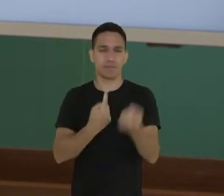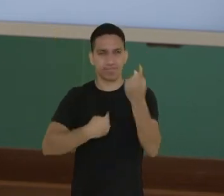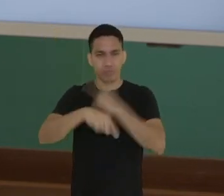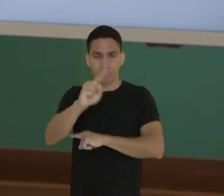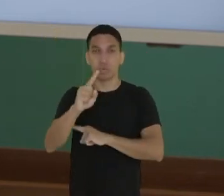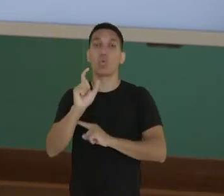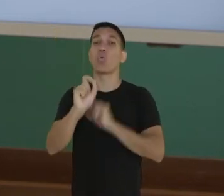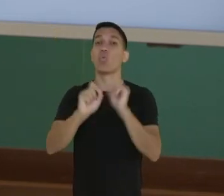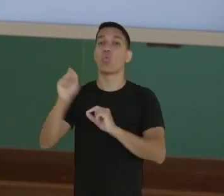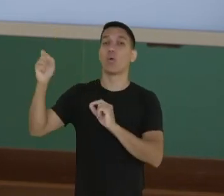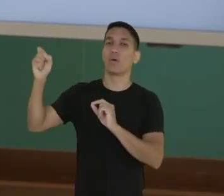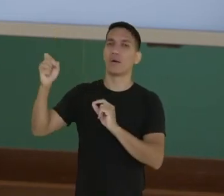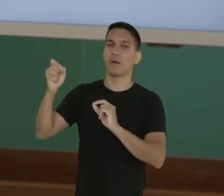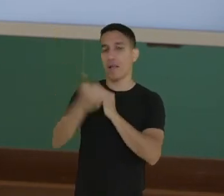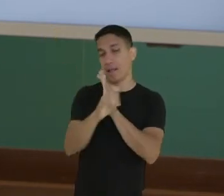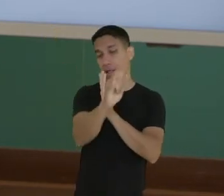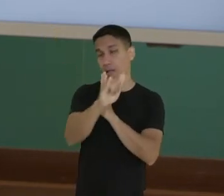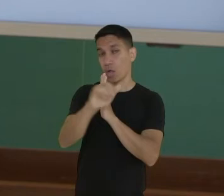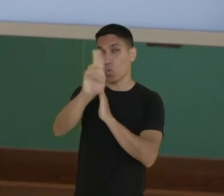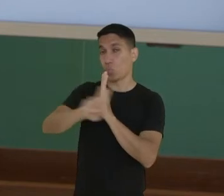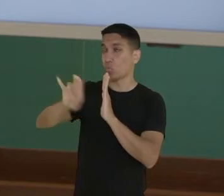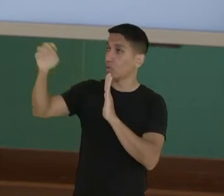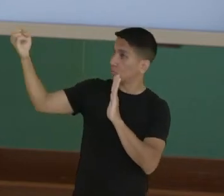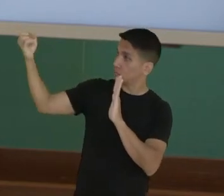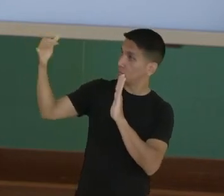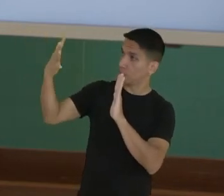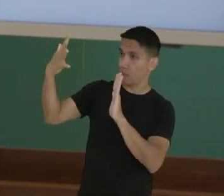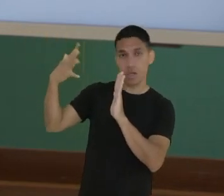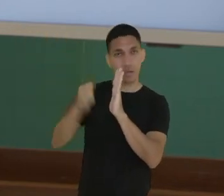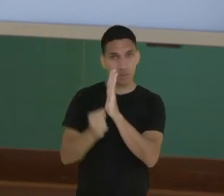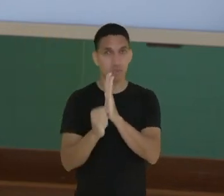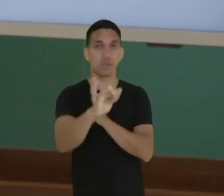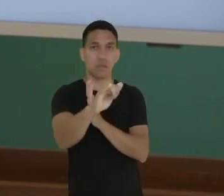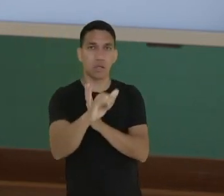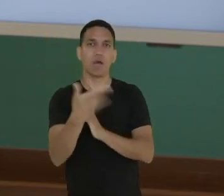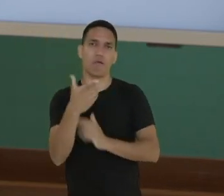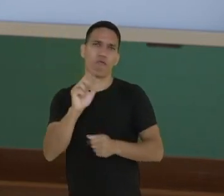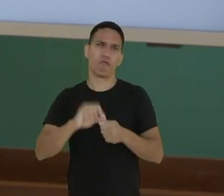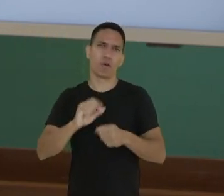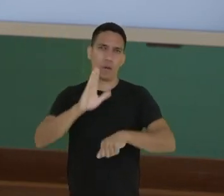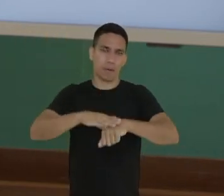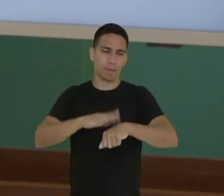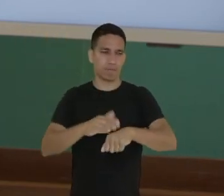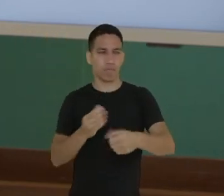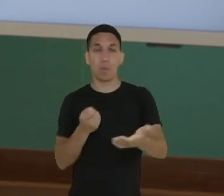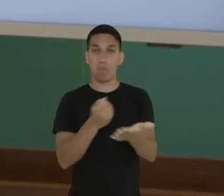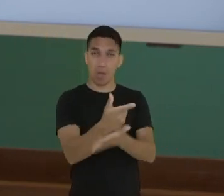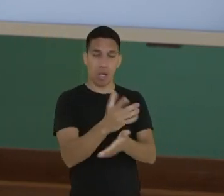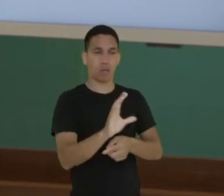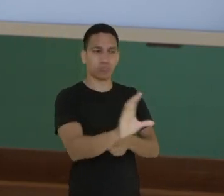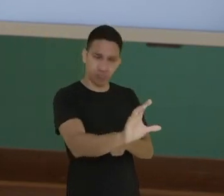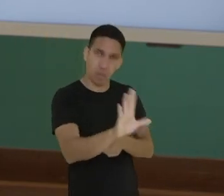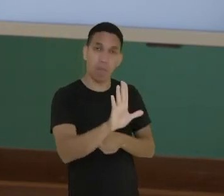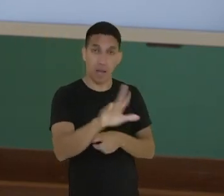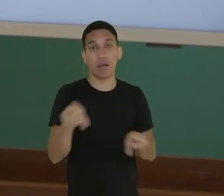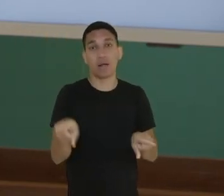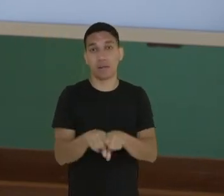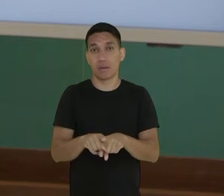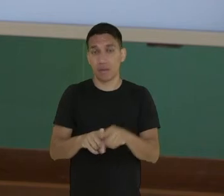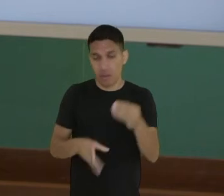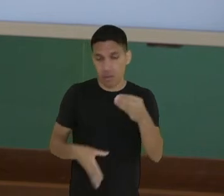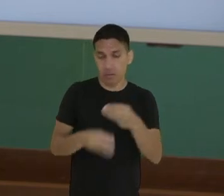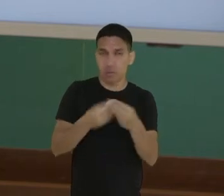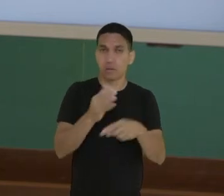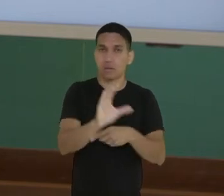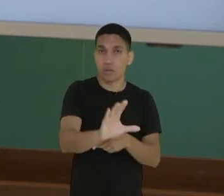energia elétrica através da solar, você investe um valor, né, um valor barato, mas existem financiamentos, mas você